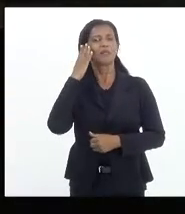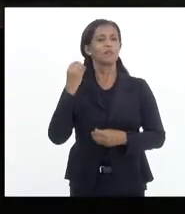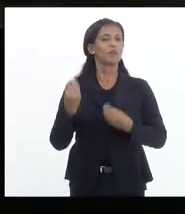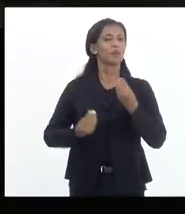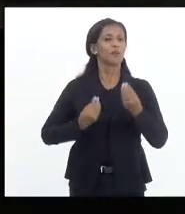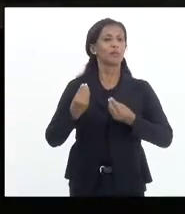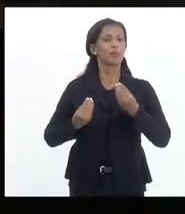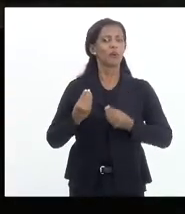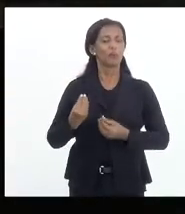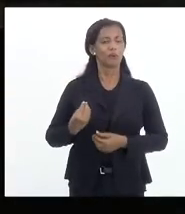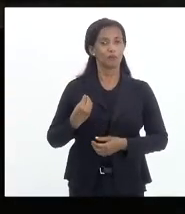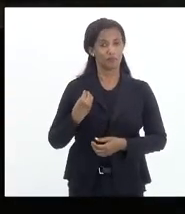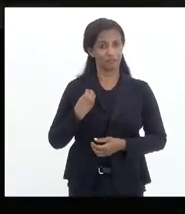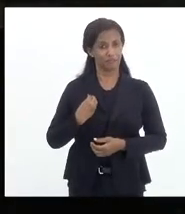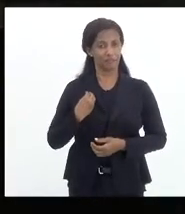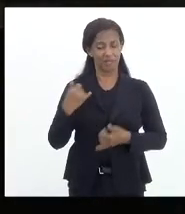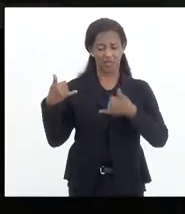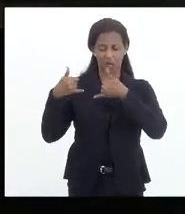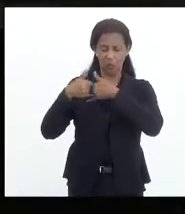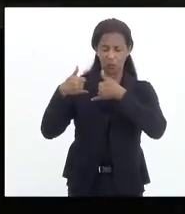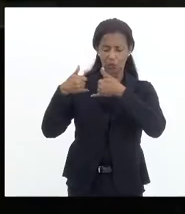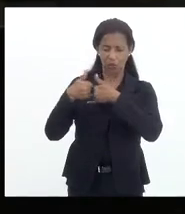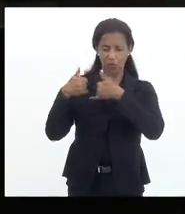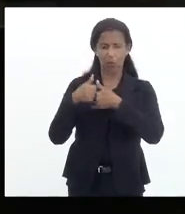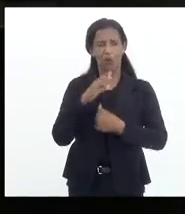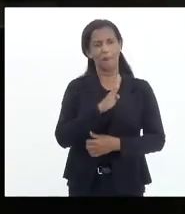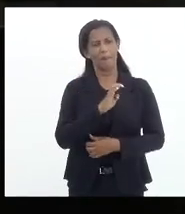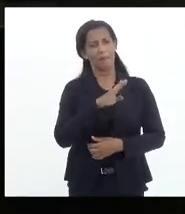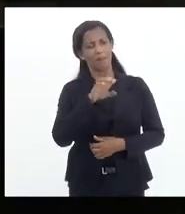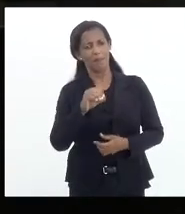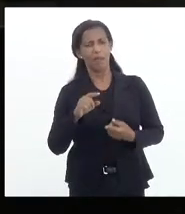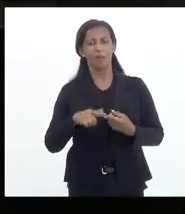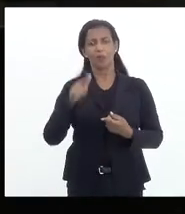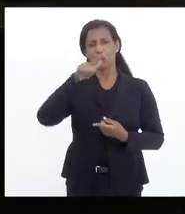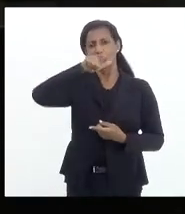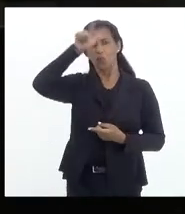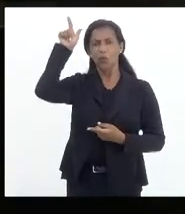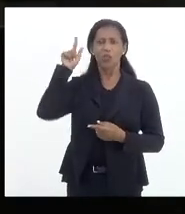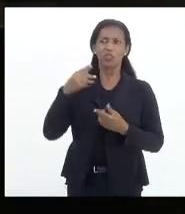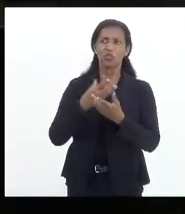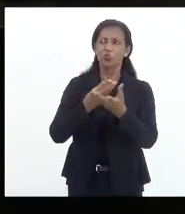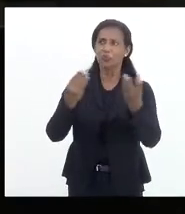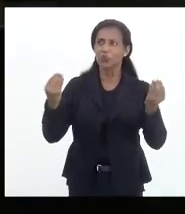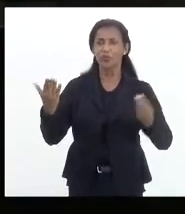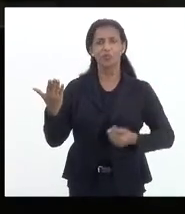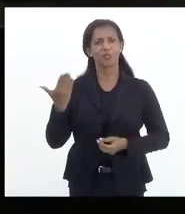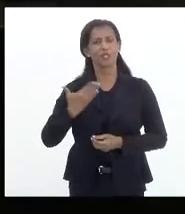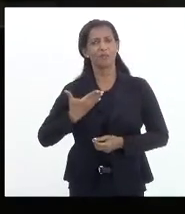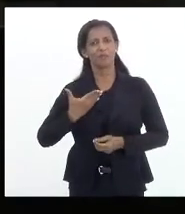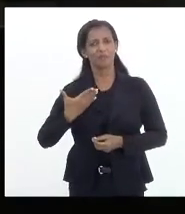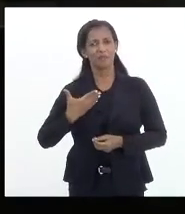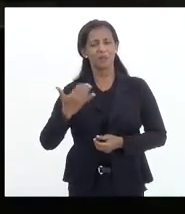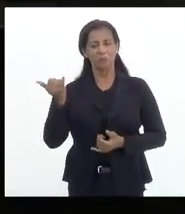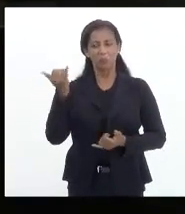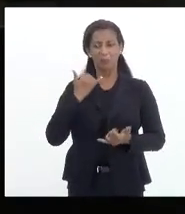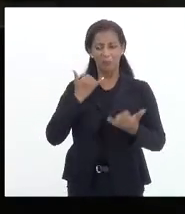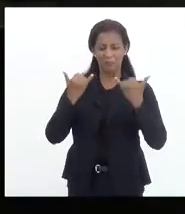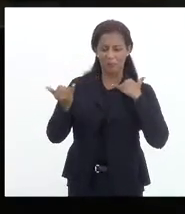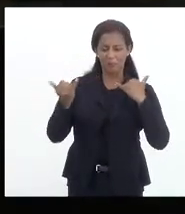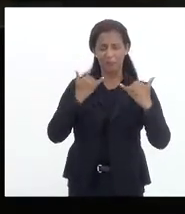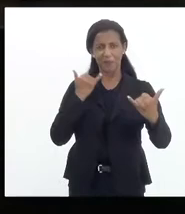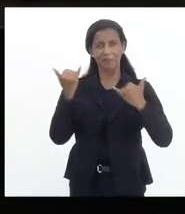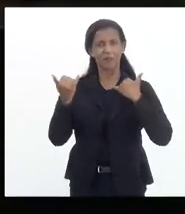estava de saúde como Deputado Municipal Deputado Beto enfim vários colegas deputados aqui da casa se